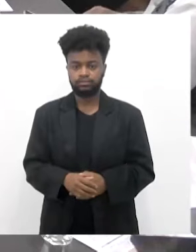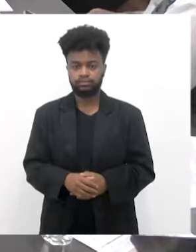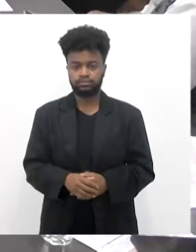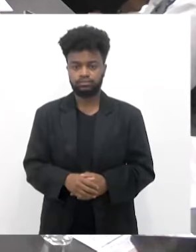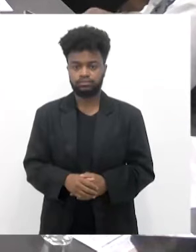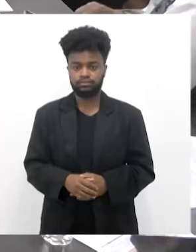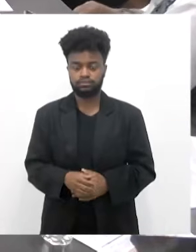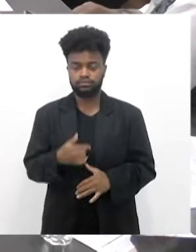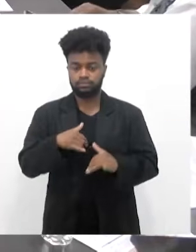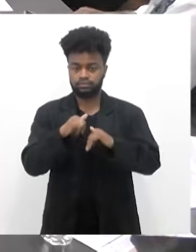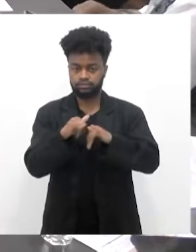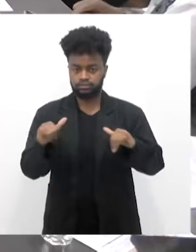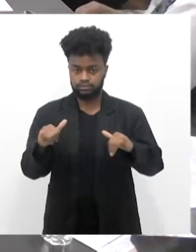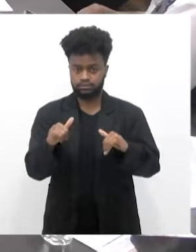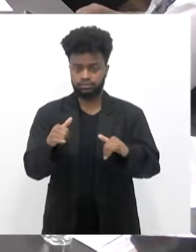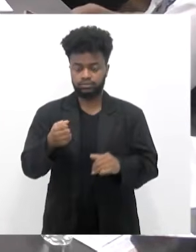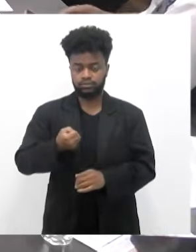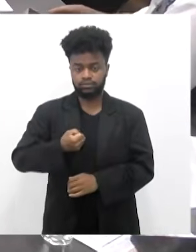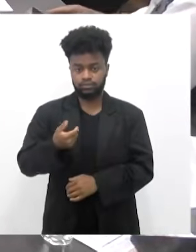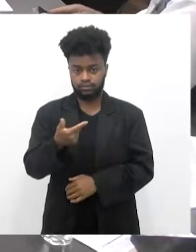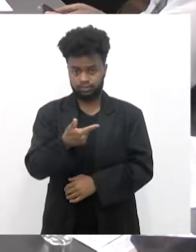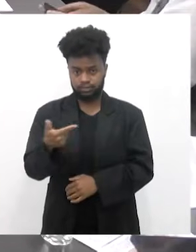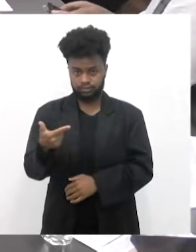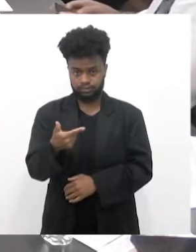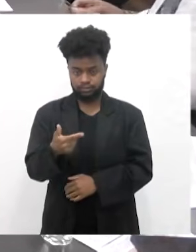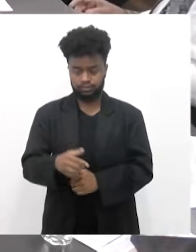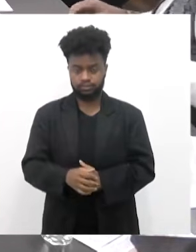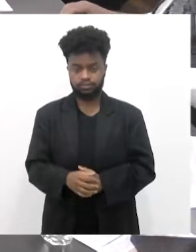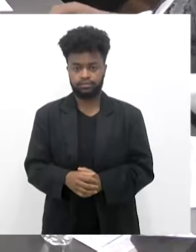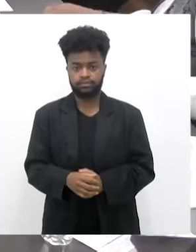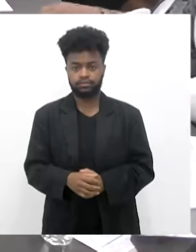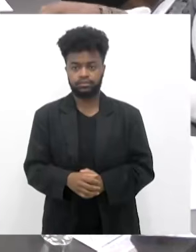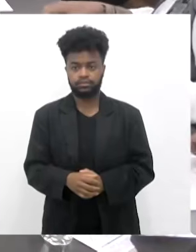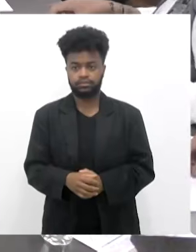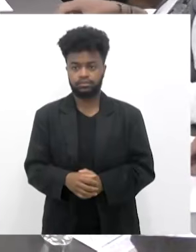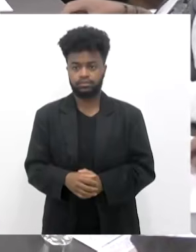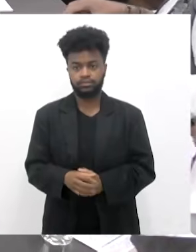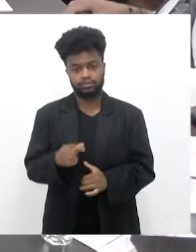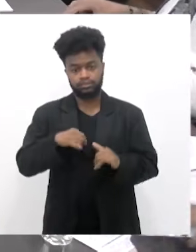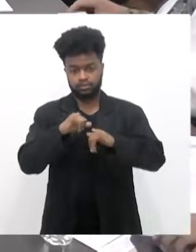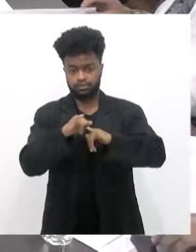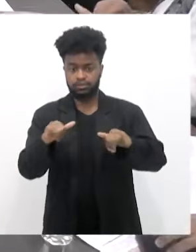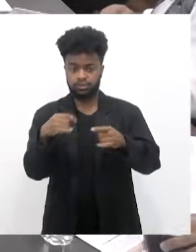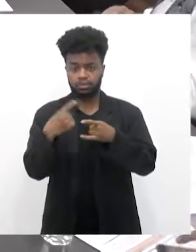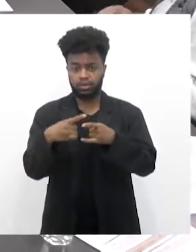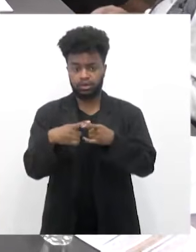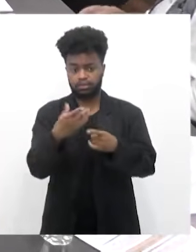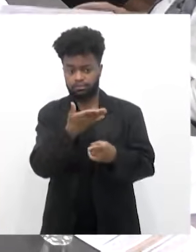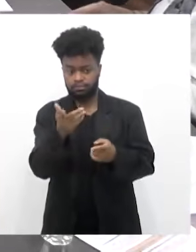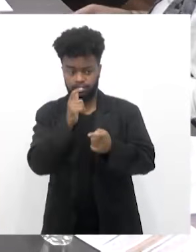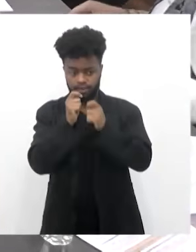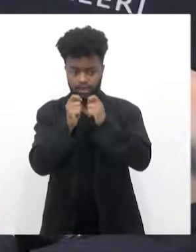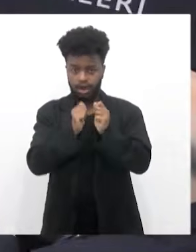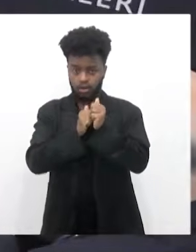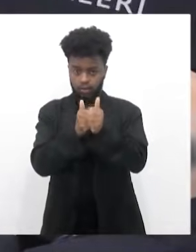e anunciar o item número 22 da pauta. E faço isso em respeito à imprensa que está acompanhando, lógico, com todo respeito aos